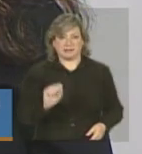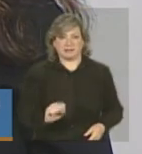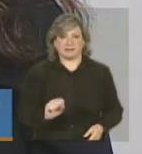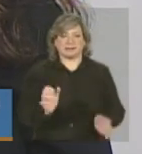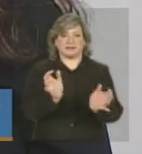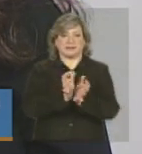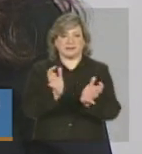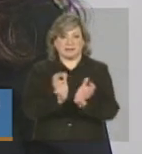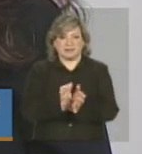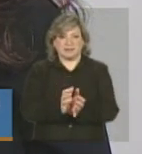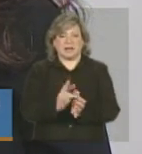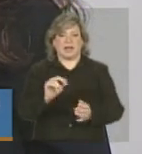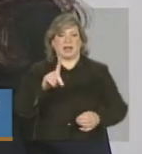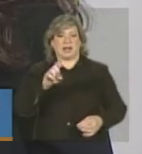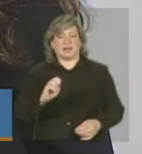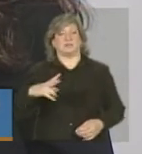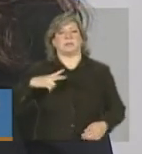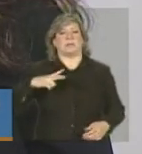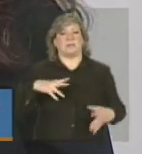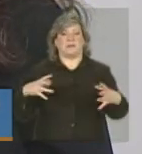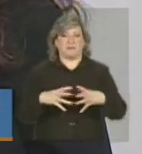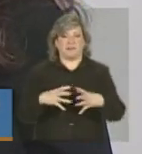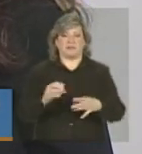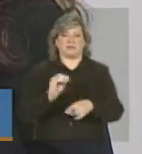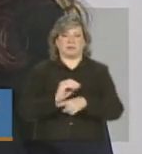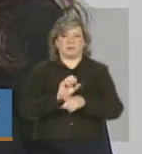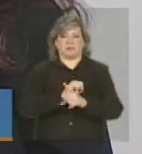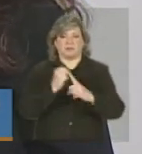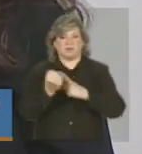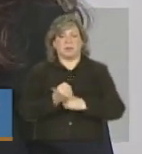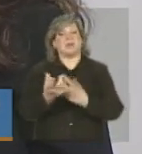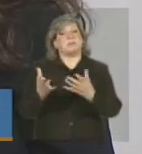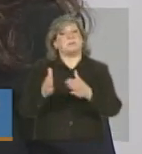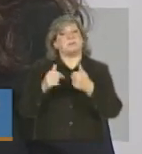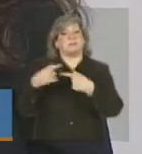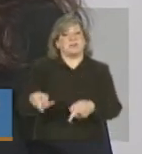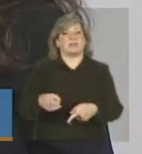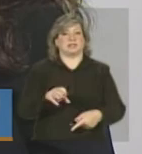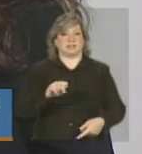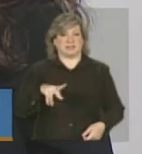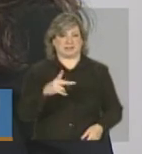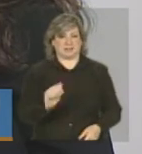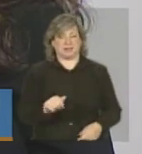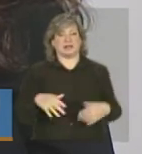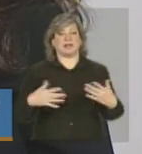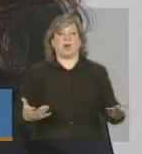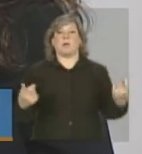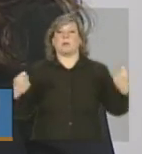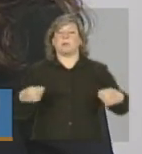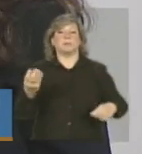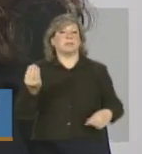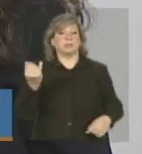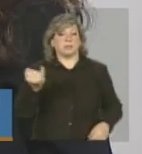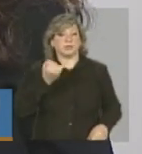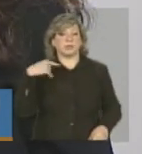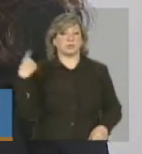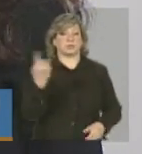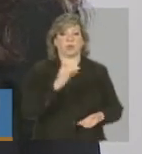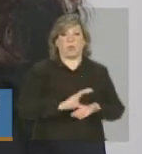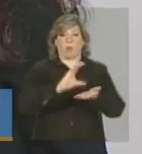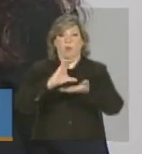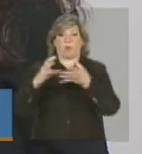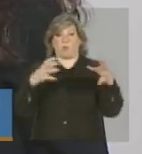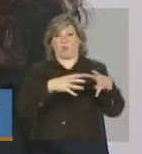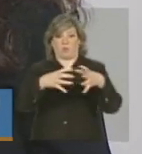rede socioassistencial privada que solicitaram a senha. Então, é muito importante que os conselhos,